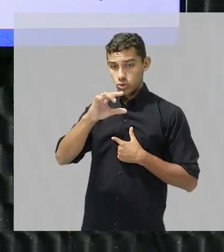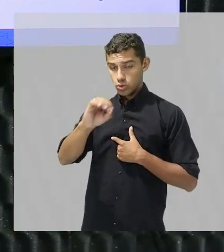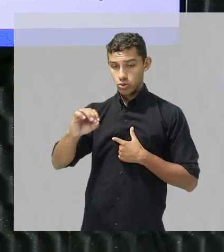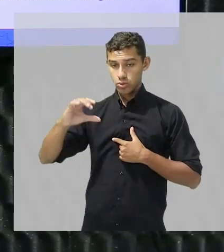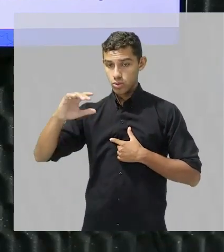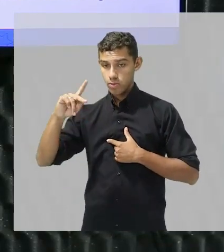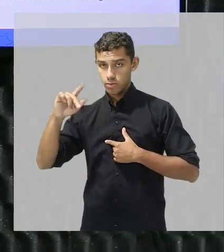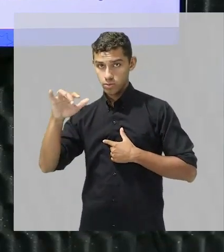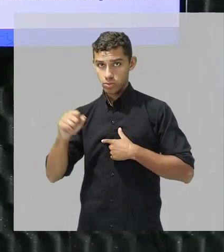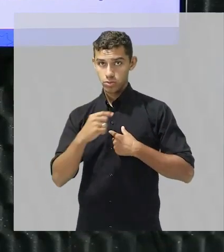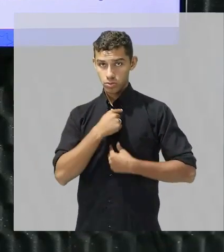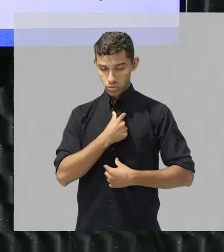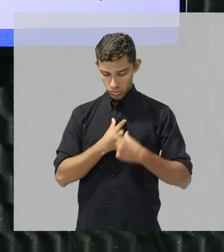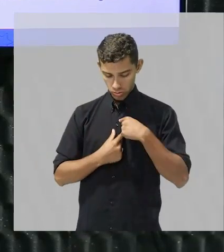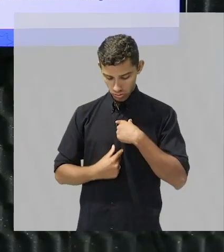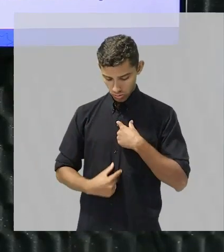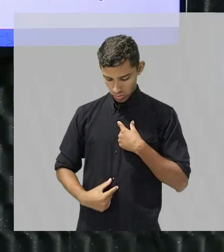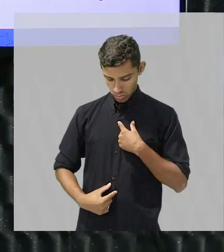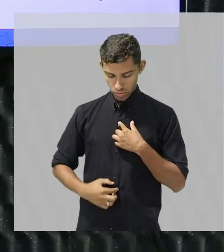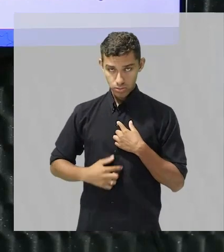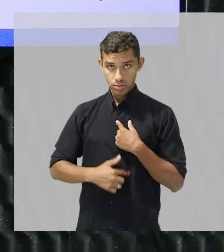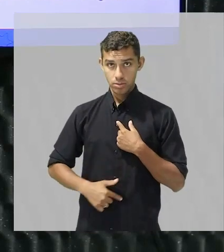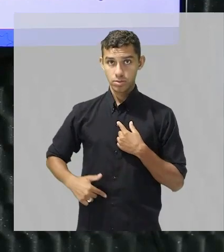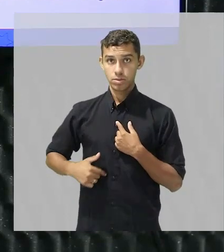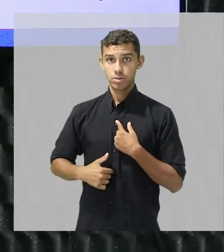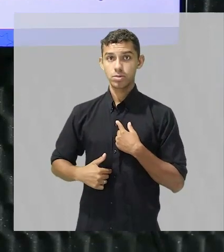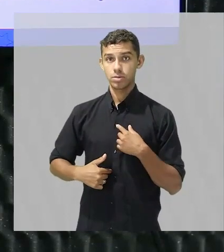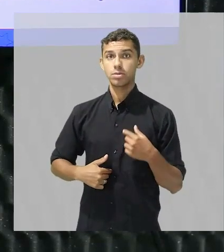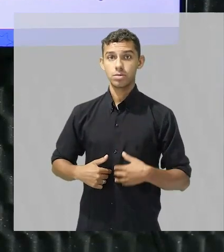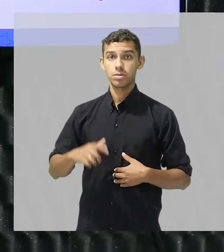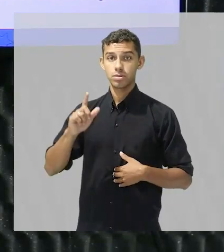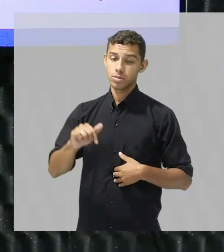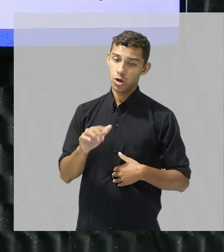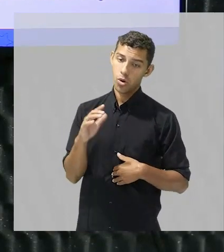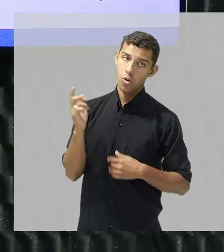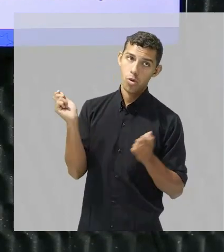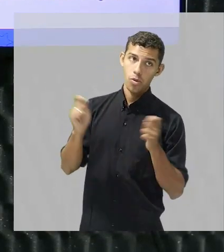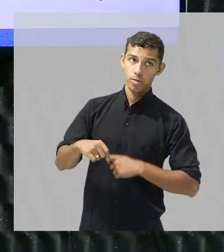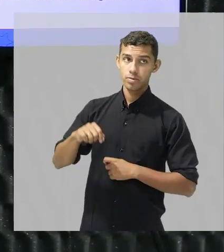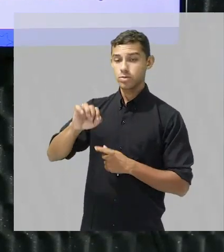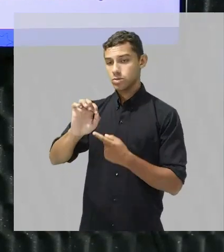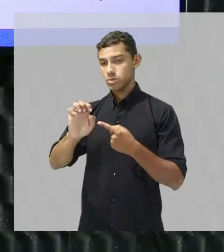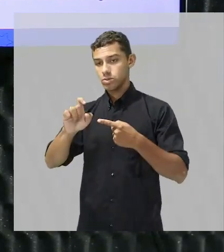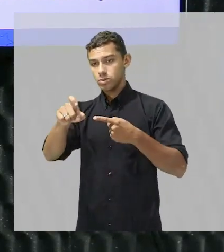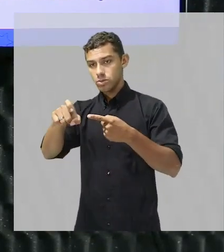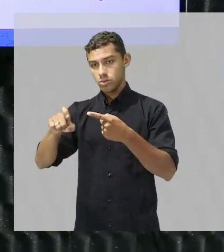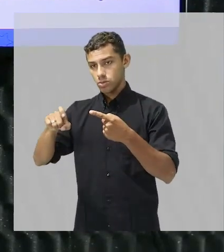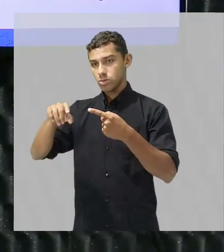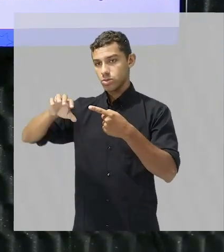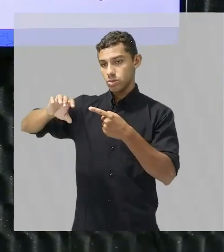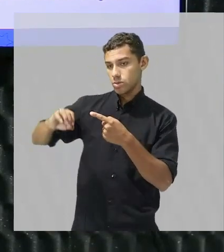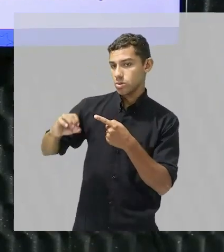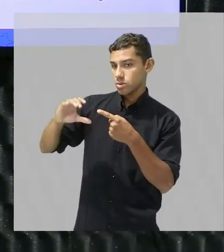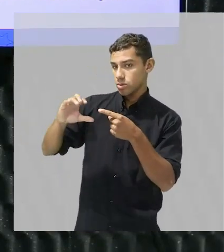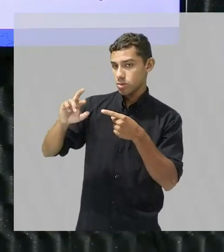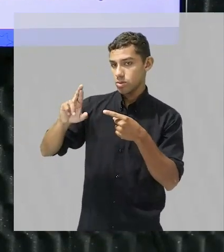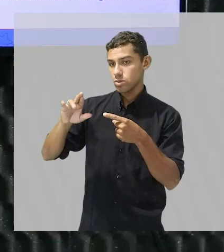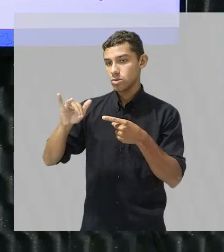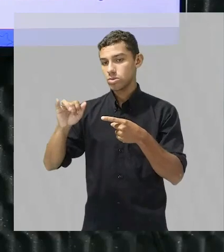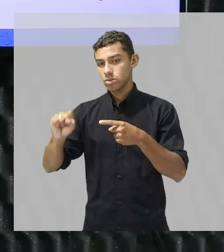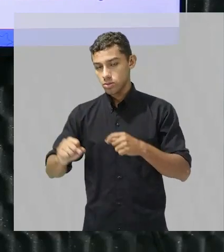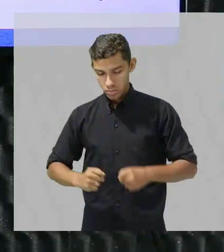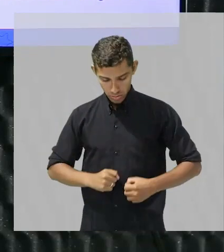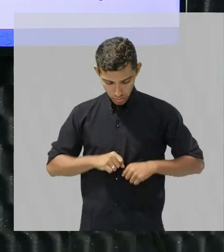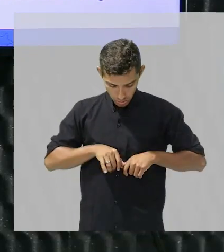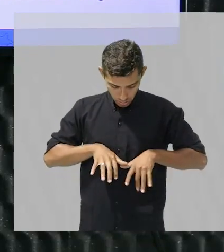contém enzimas digestivas. Então, nesse caso, ele funciona como uma glândula exócrina, porque ele está liberando uma